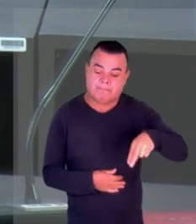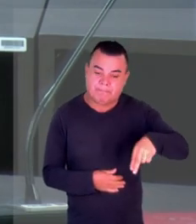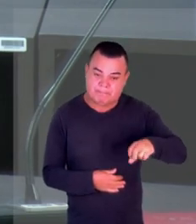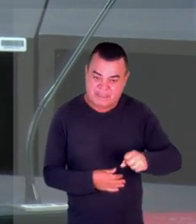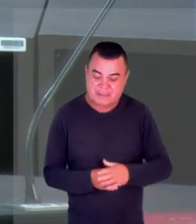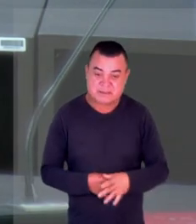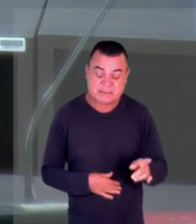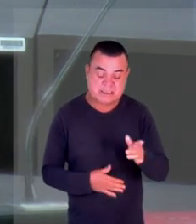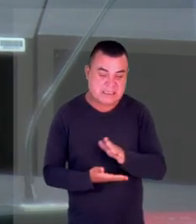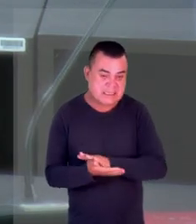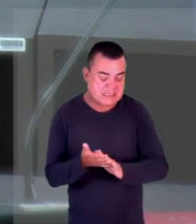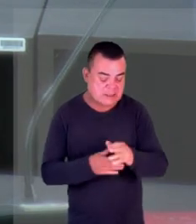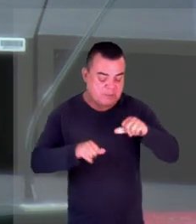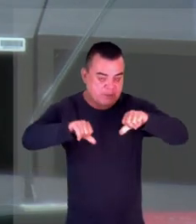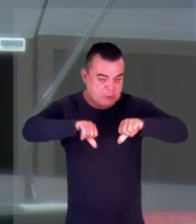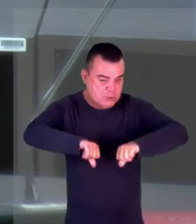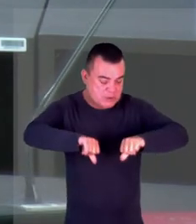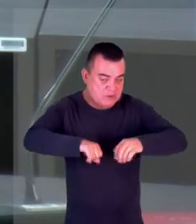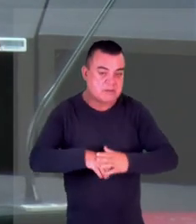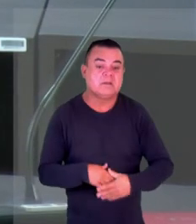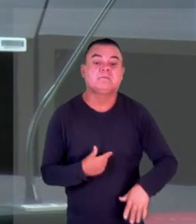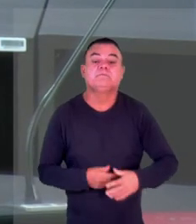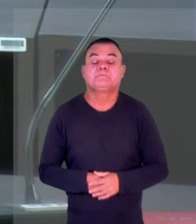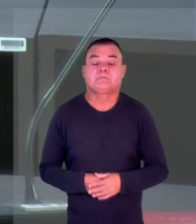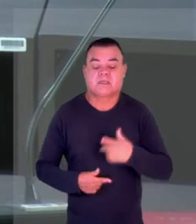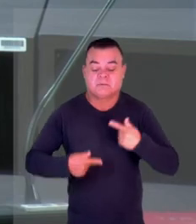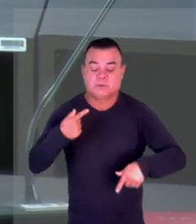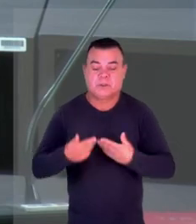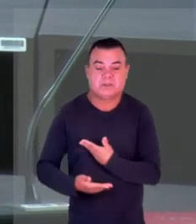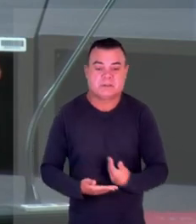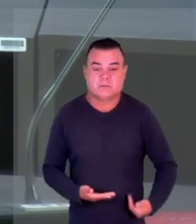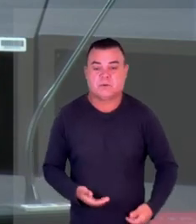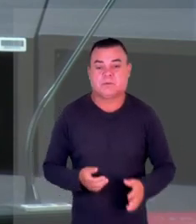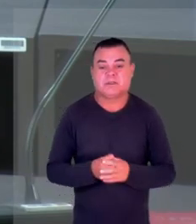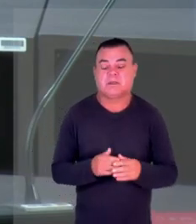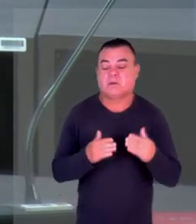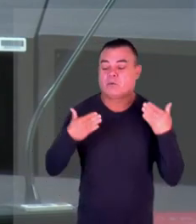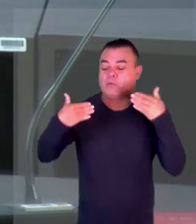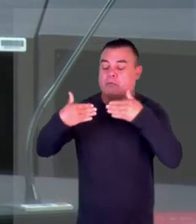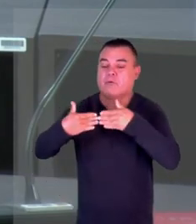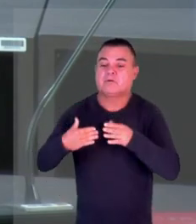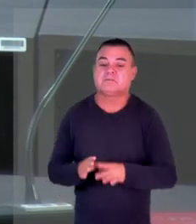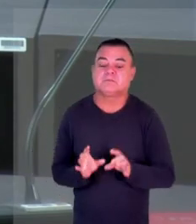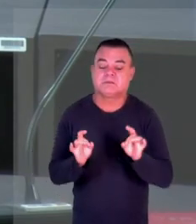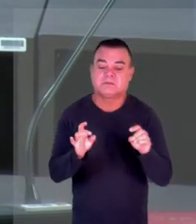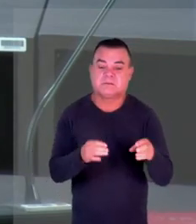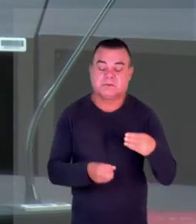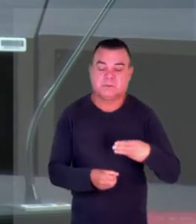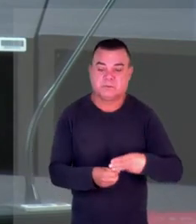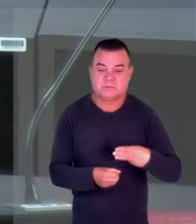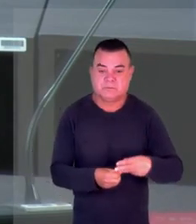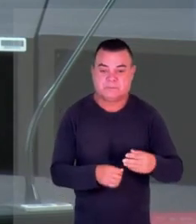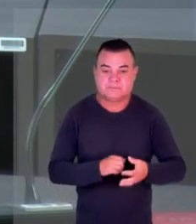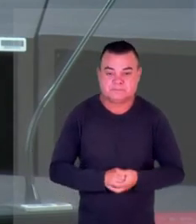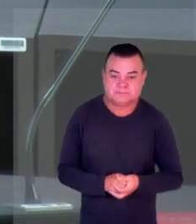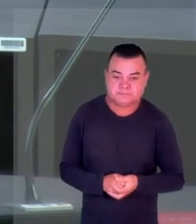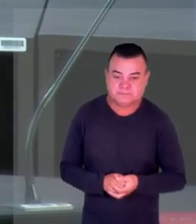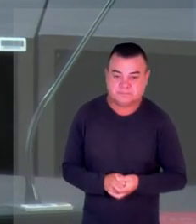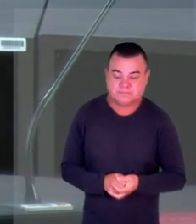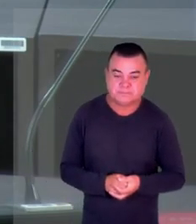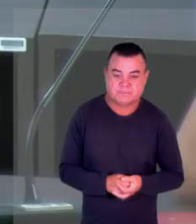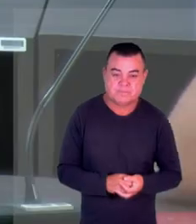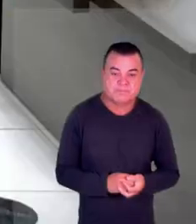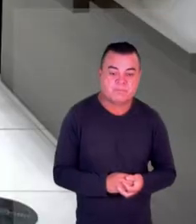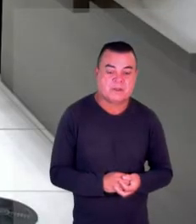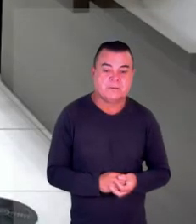foco aí na exigência das políticas públicas e eh direcionados acho que especi aos municípios